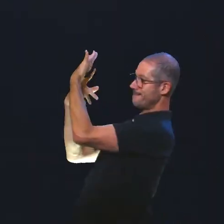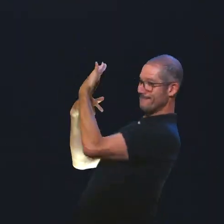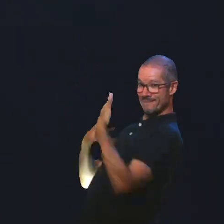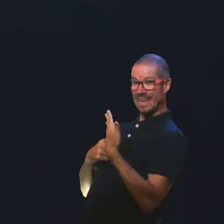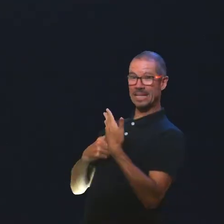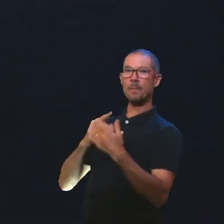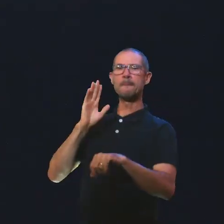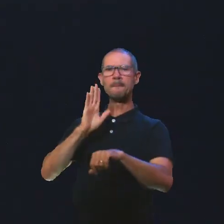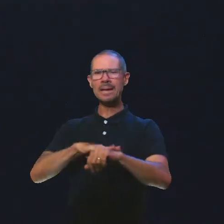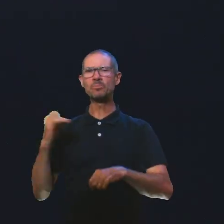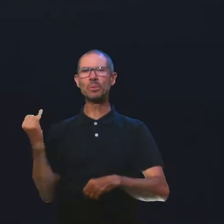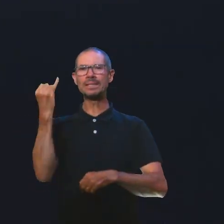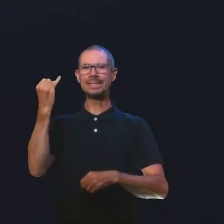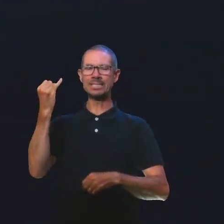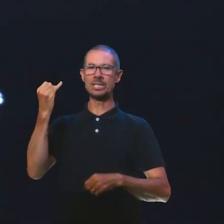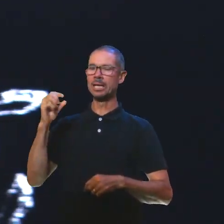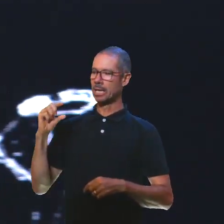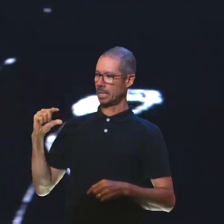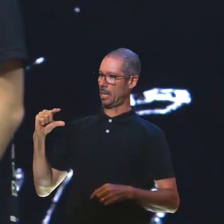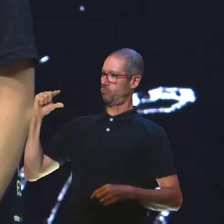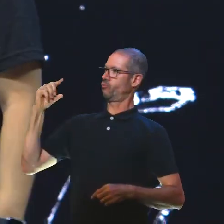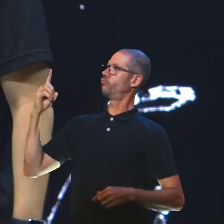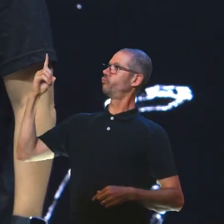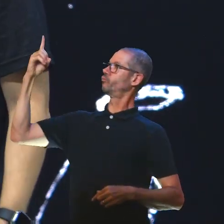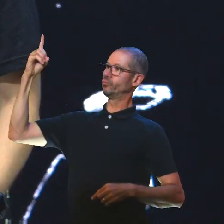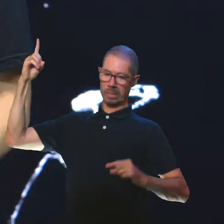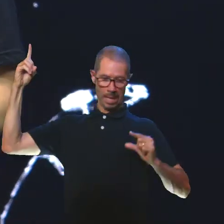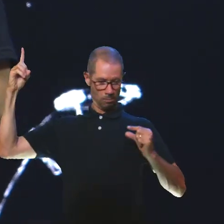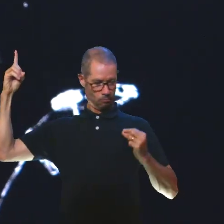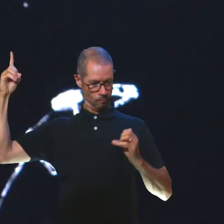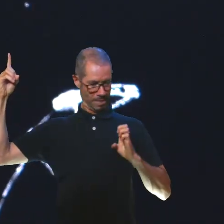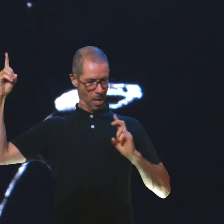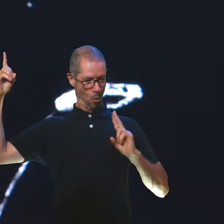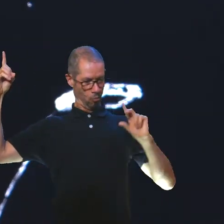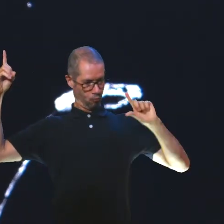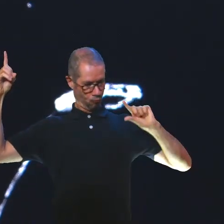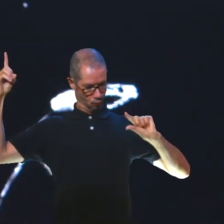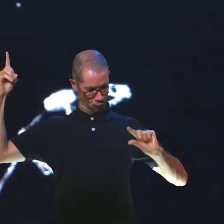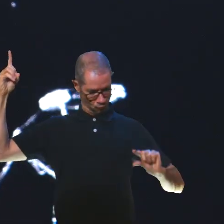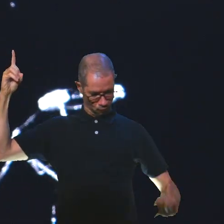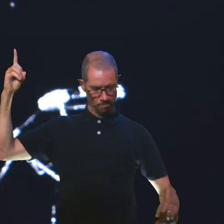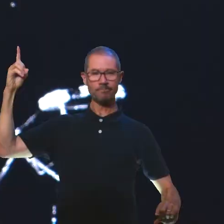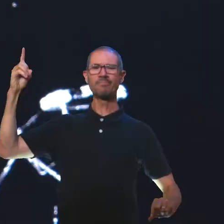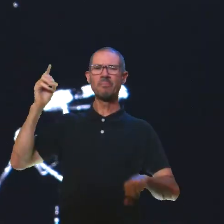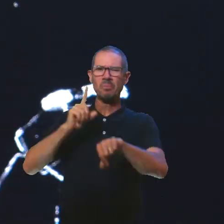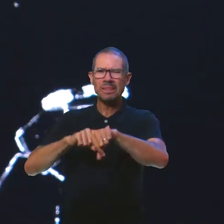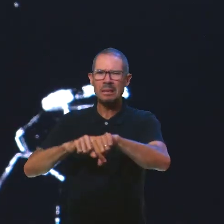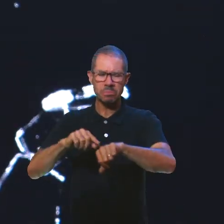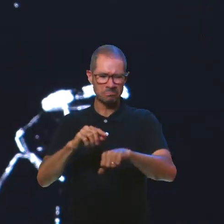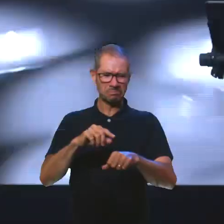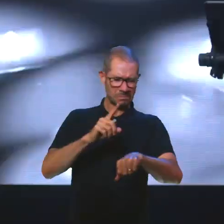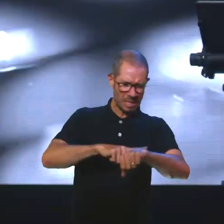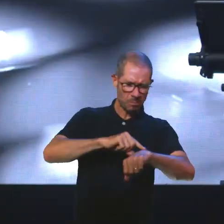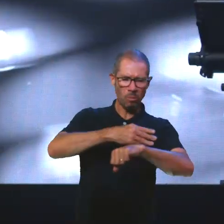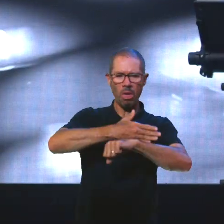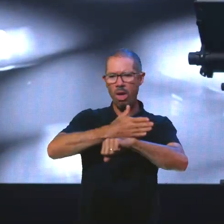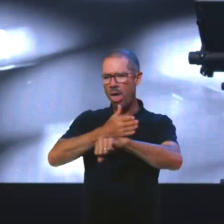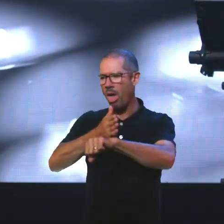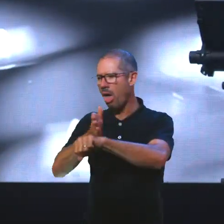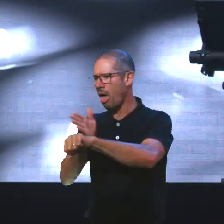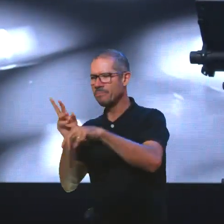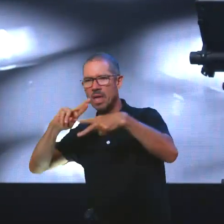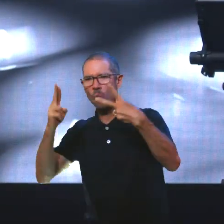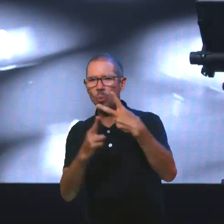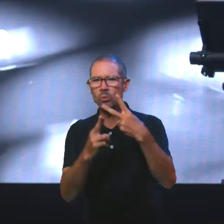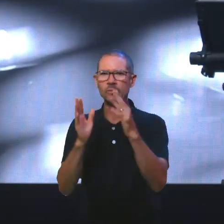mais importa que ele cresça e eu diminua. Porque você tem gastado tanto tempo, tantos recursos, tentando